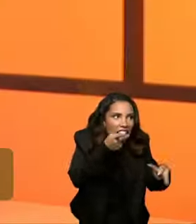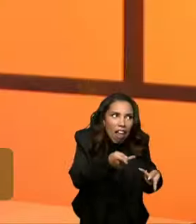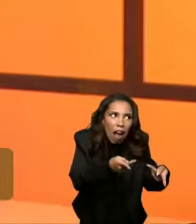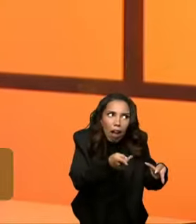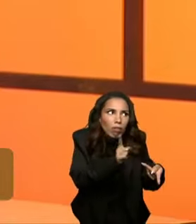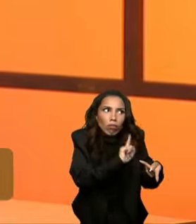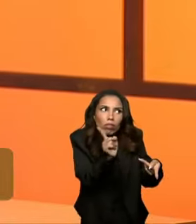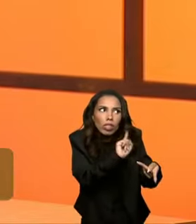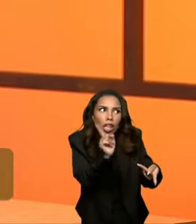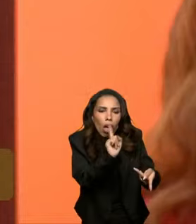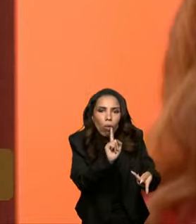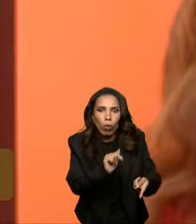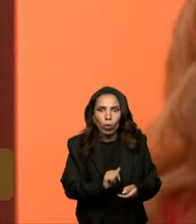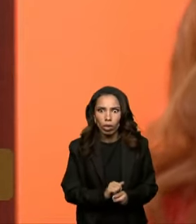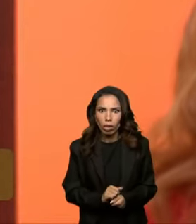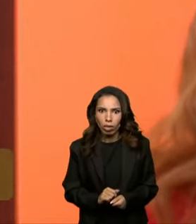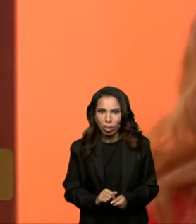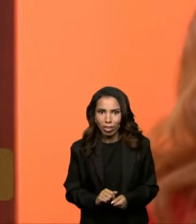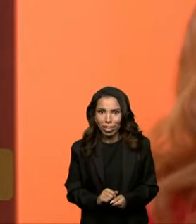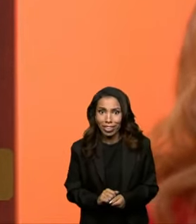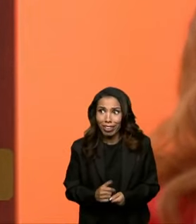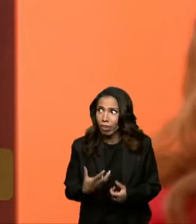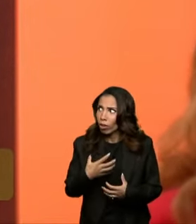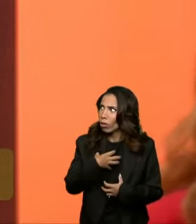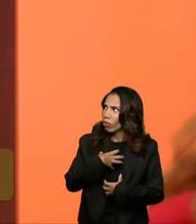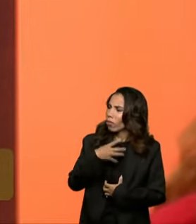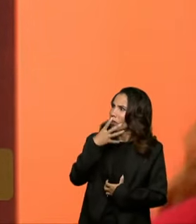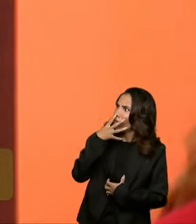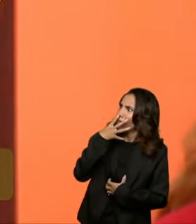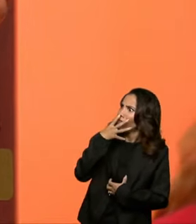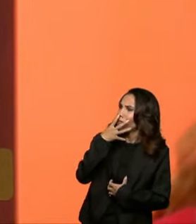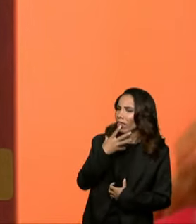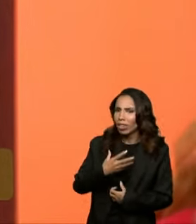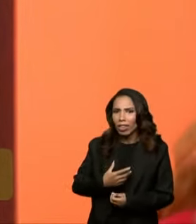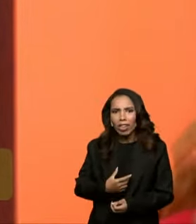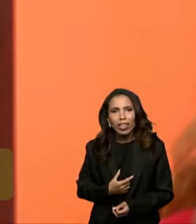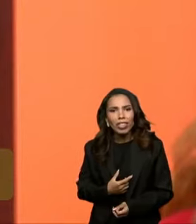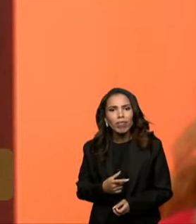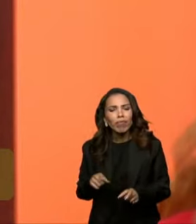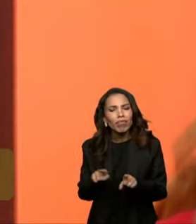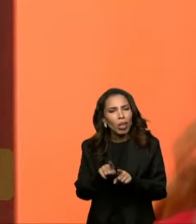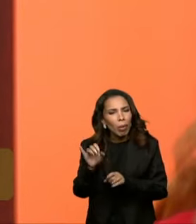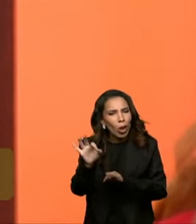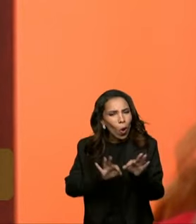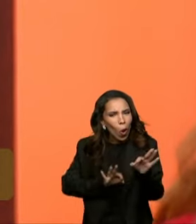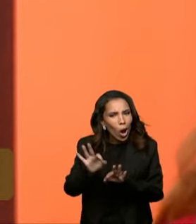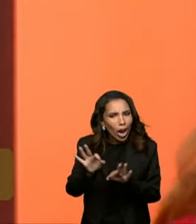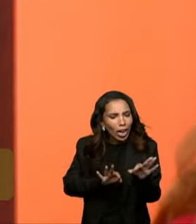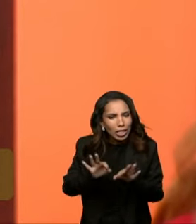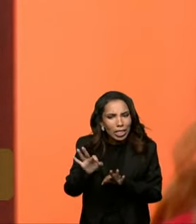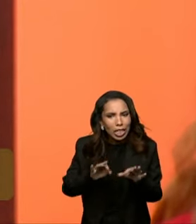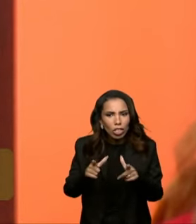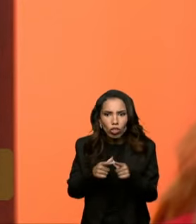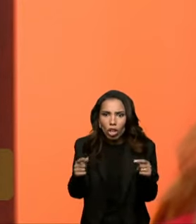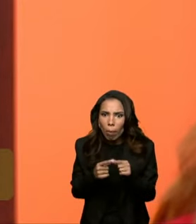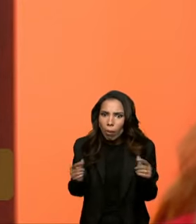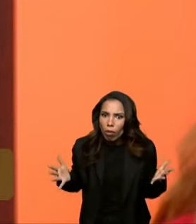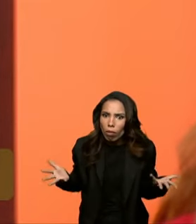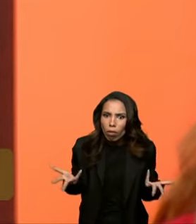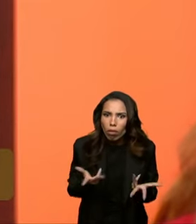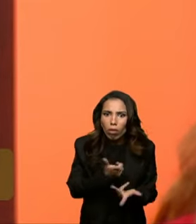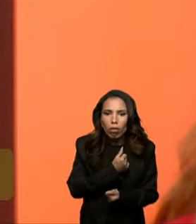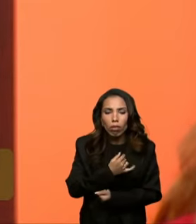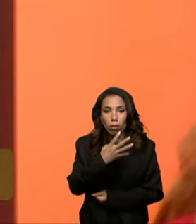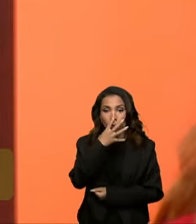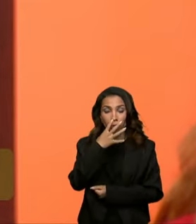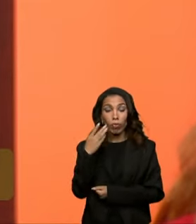do olho. Não, mas eu vou te falar, assim, você falou da coisa da organização do Japão, uma coisa impressionante, né? Porque eu